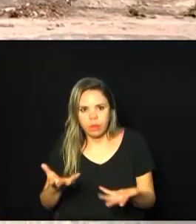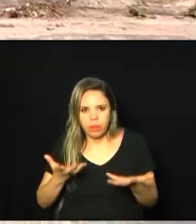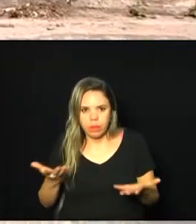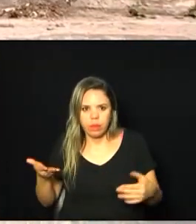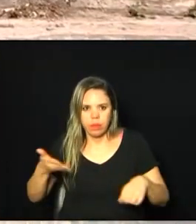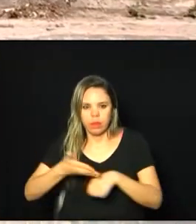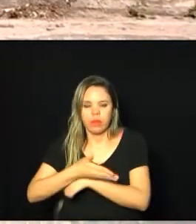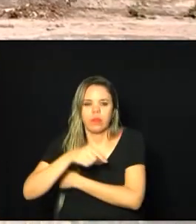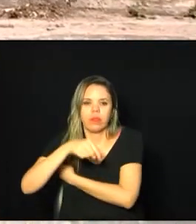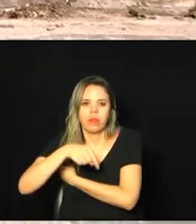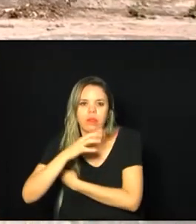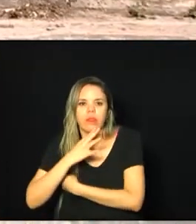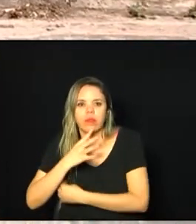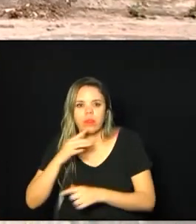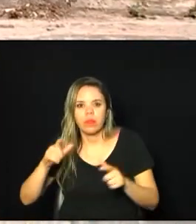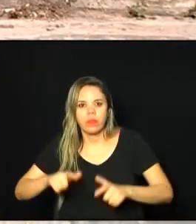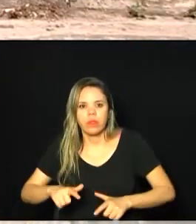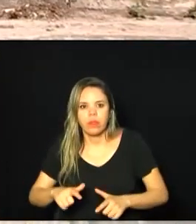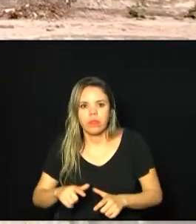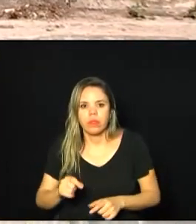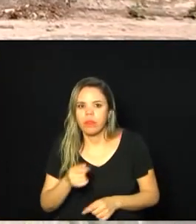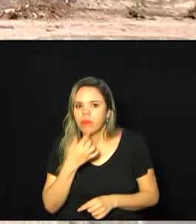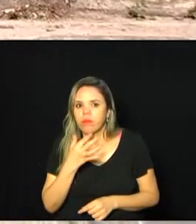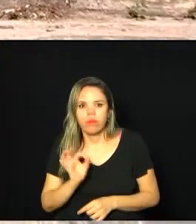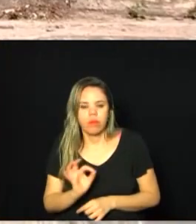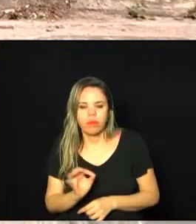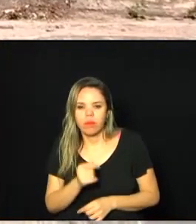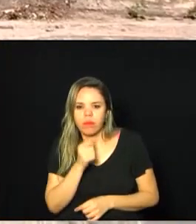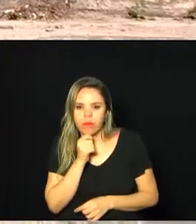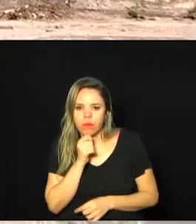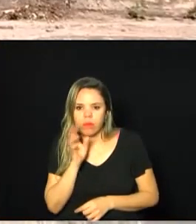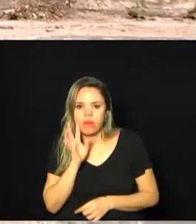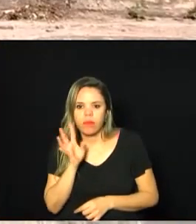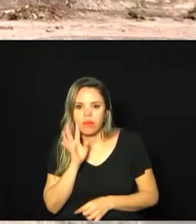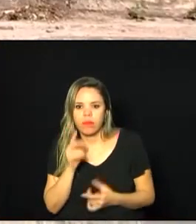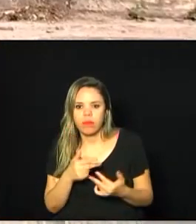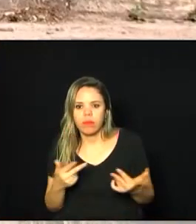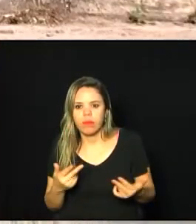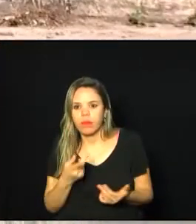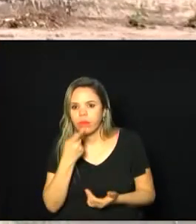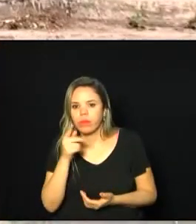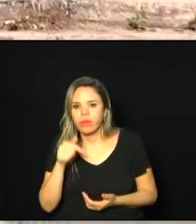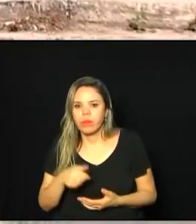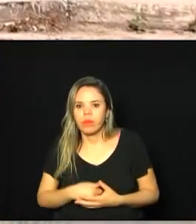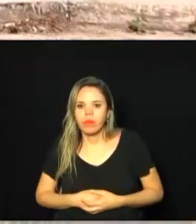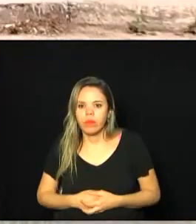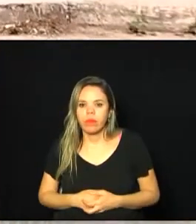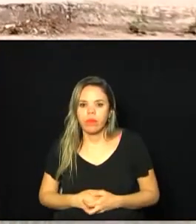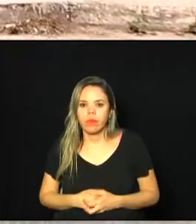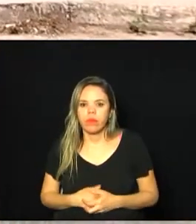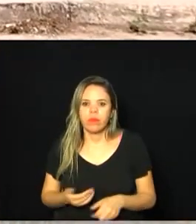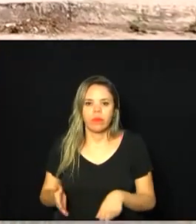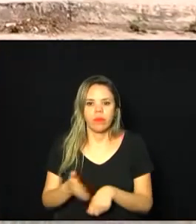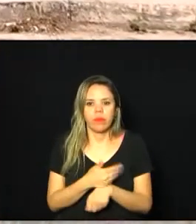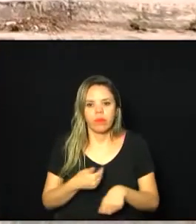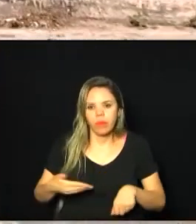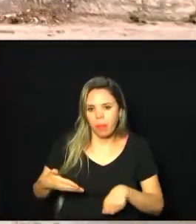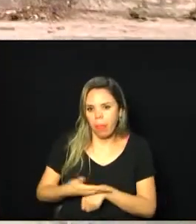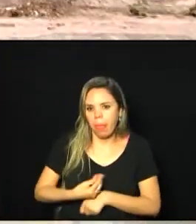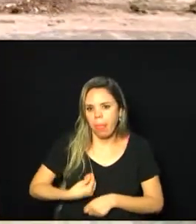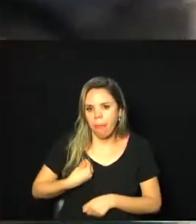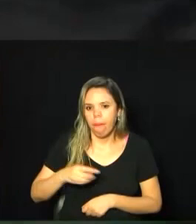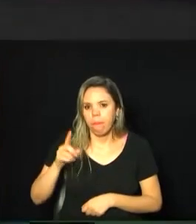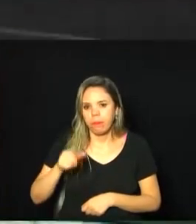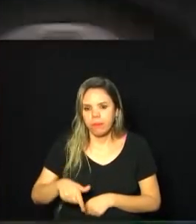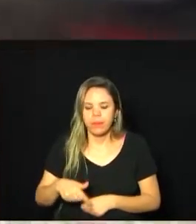quiserem conhecer o nosso espaço, para quem ainda não conhece. Que legal. Uma coisa que a gente comentou aqui, né, Nilza, até antes da gente entrar ao vivo, é realmente